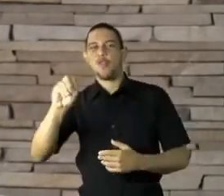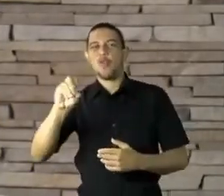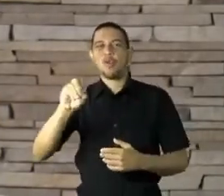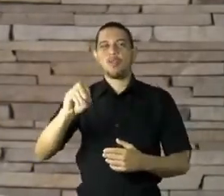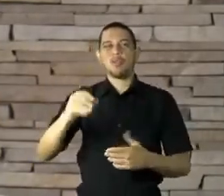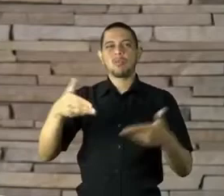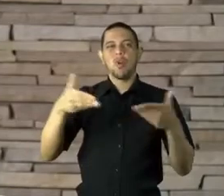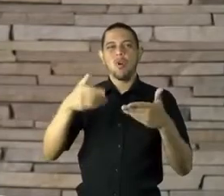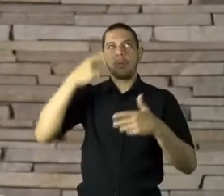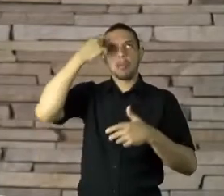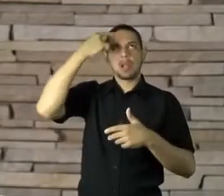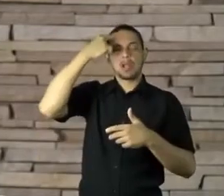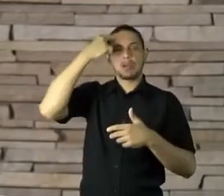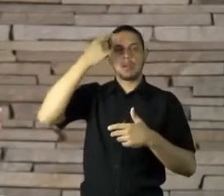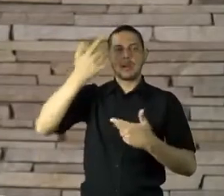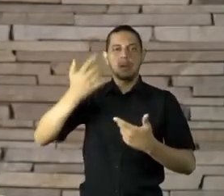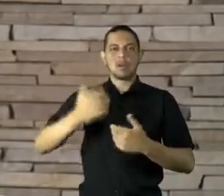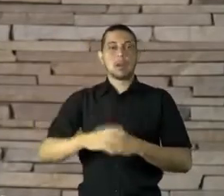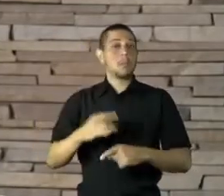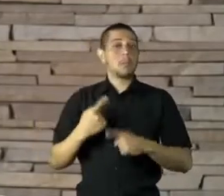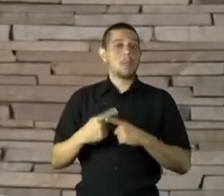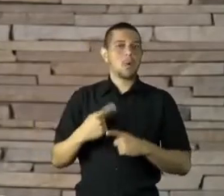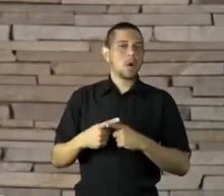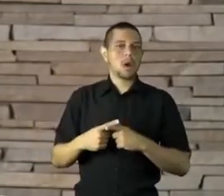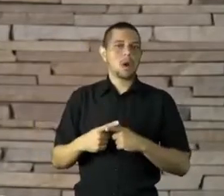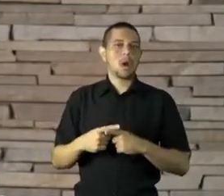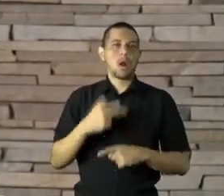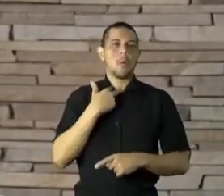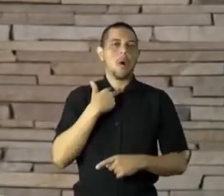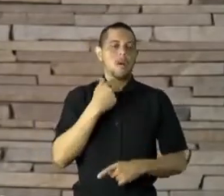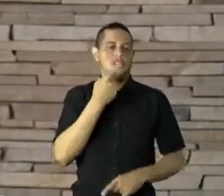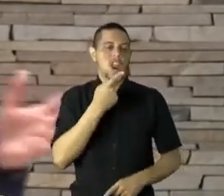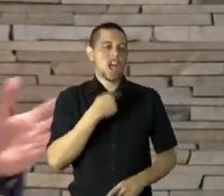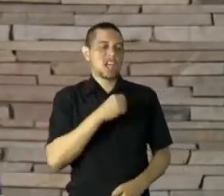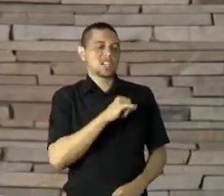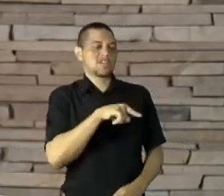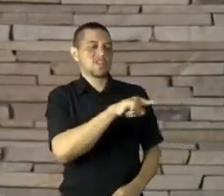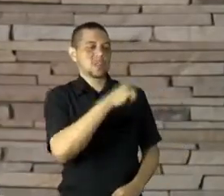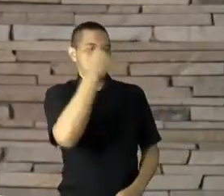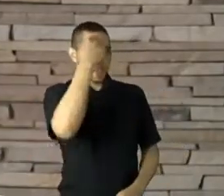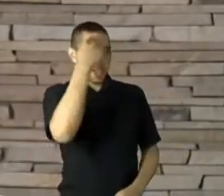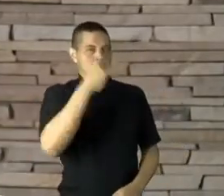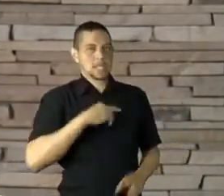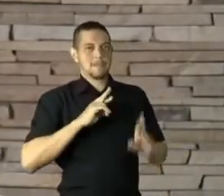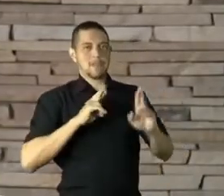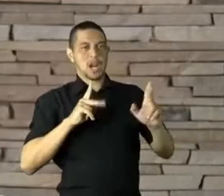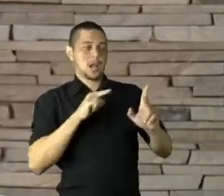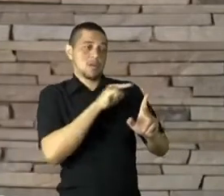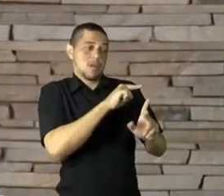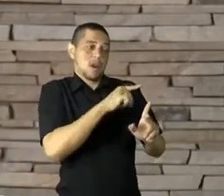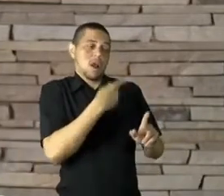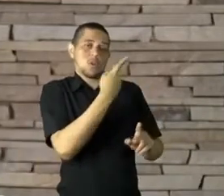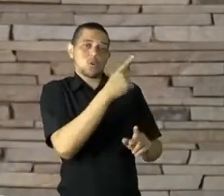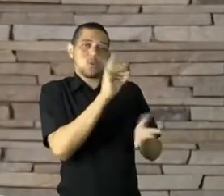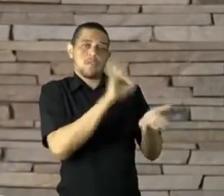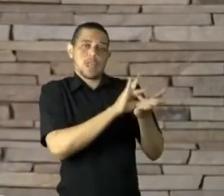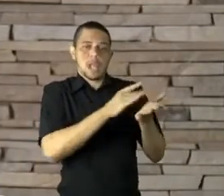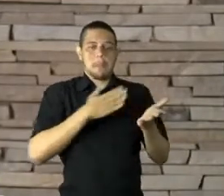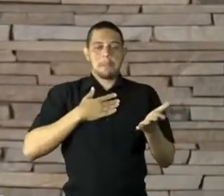atual ninguém pode contestar aquilo que cada um julga ser a sua verdade